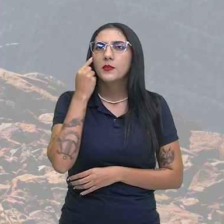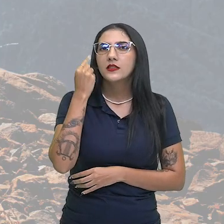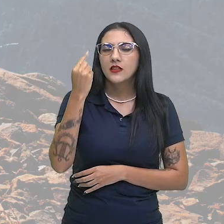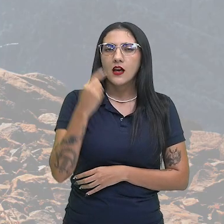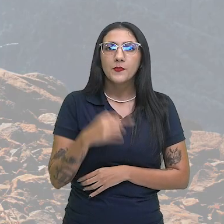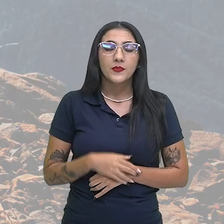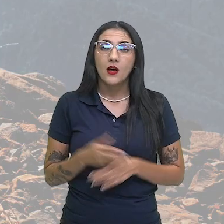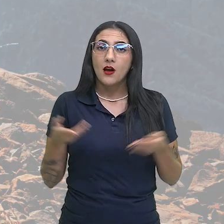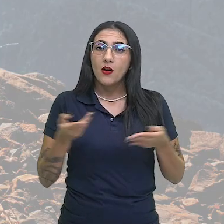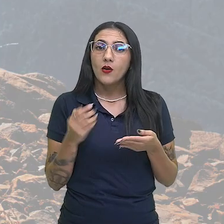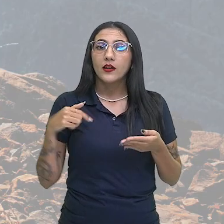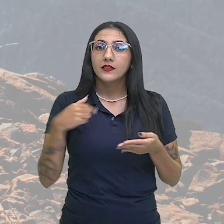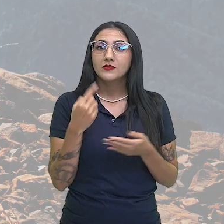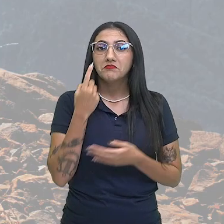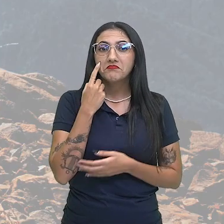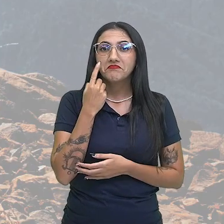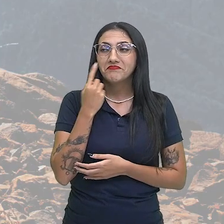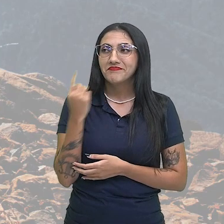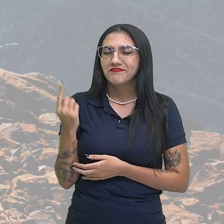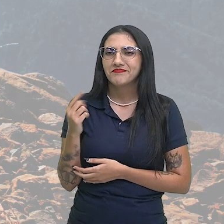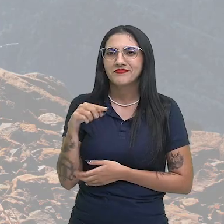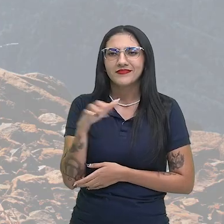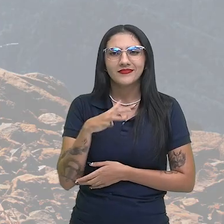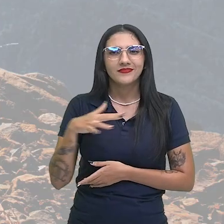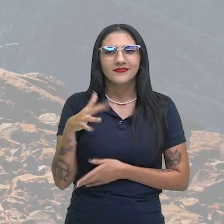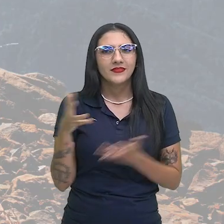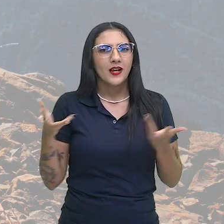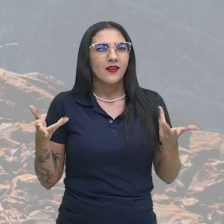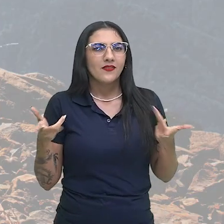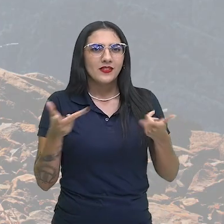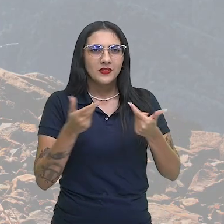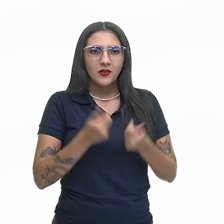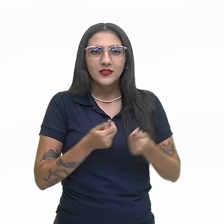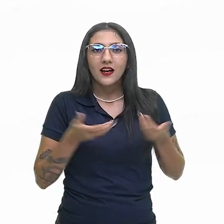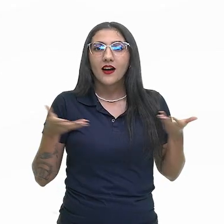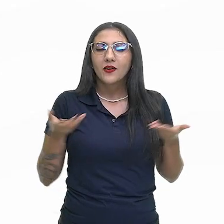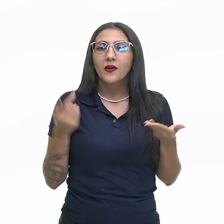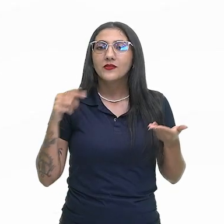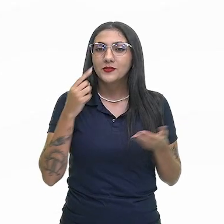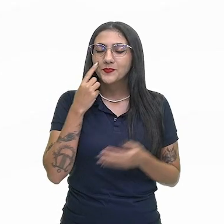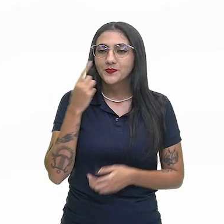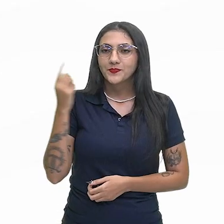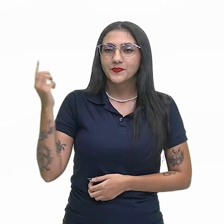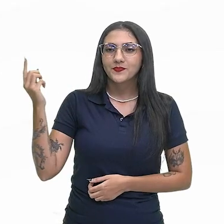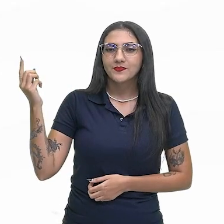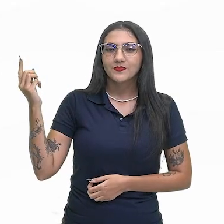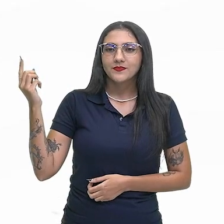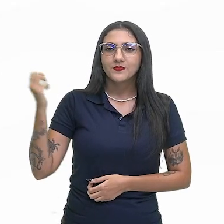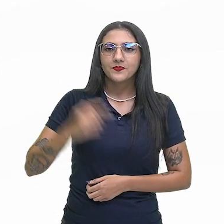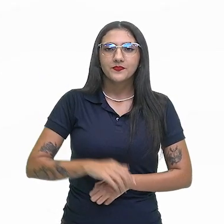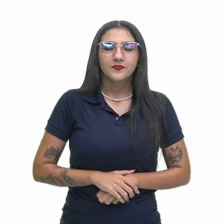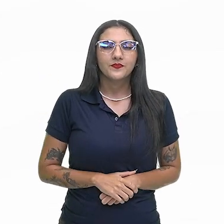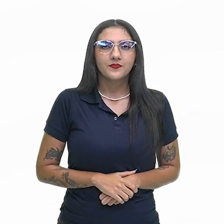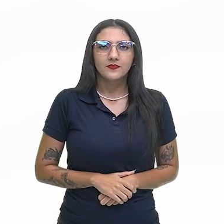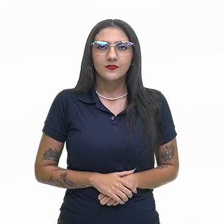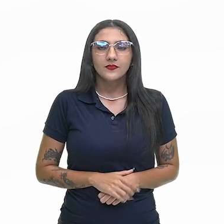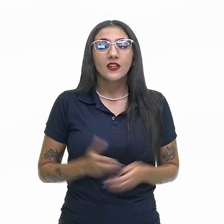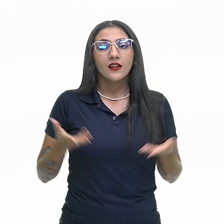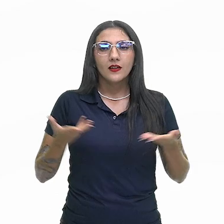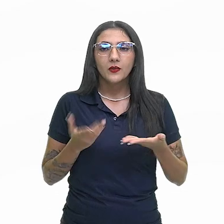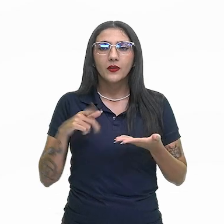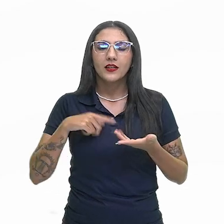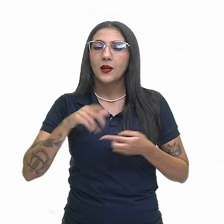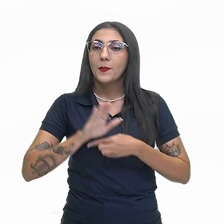nessa primeira imagem. Enquanto eu estou aqui, nessa paisagem maravilhosa, vocês vão ficar agora com essa primeira tela aí, que traz